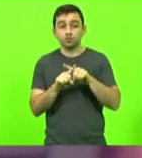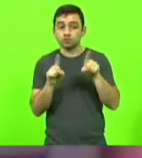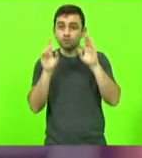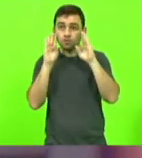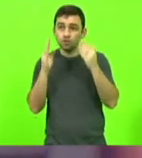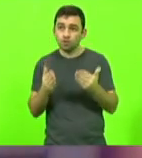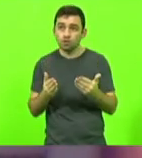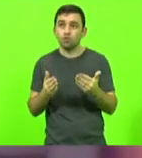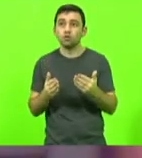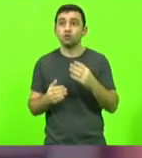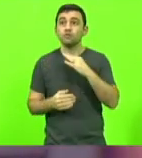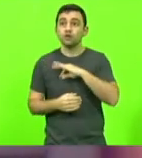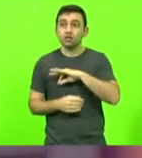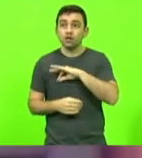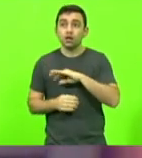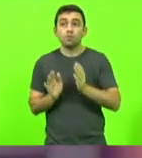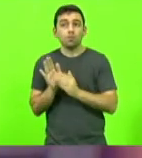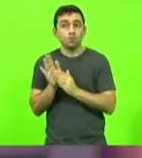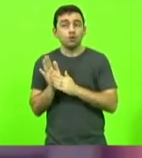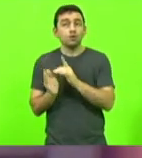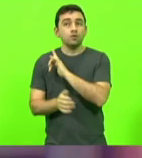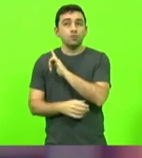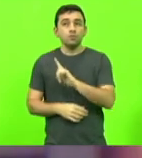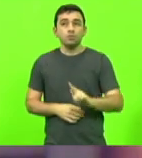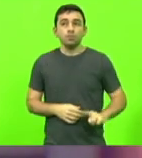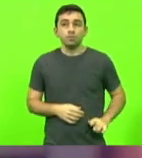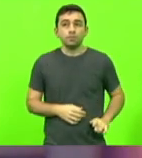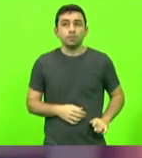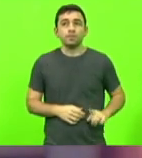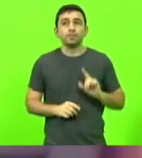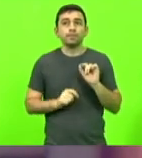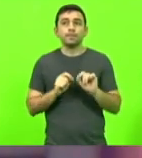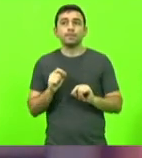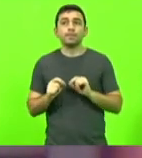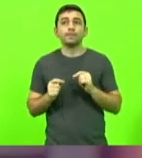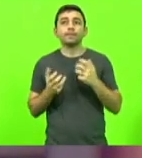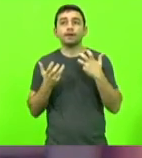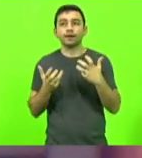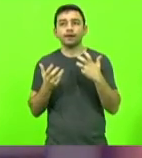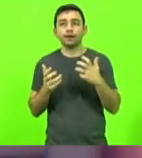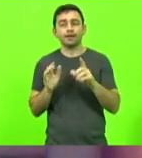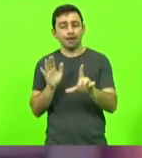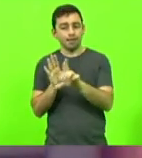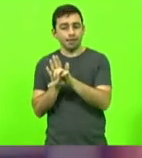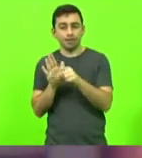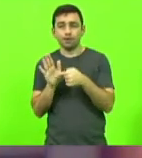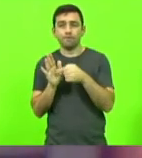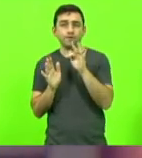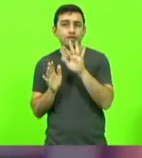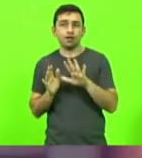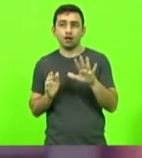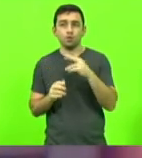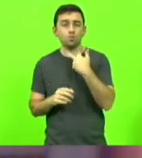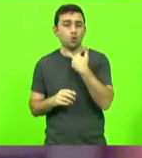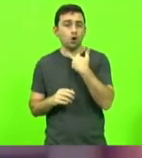aquela remuneração é uma proposta do governo e está fazendo aquilo porque tem uma lei federal que proíbe aumento esse ano e ele tem que